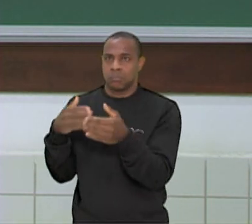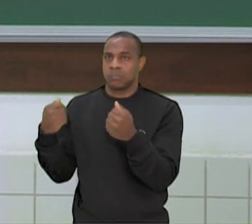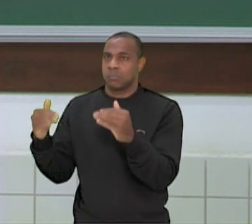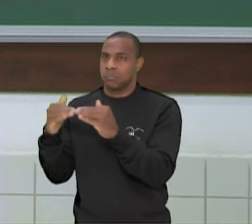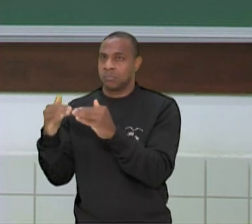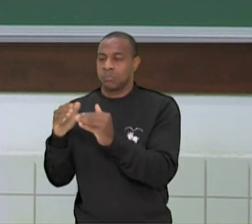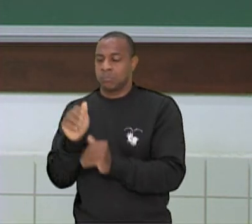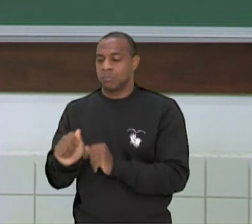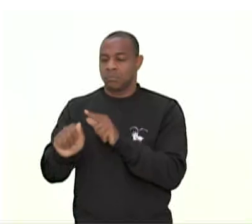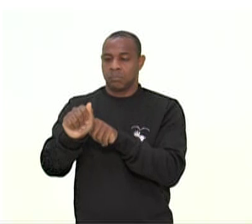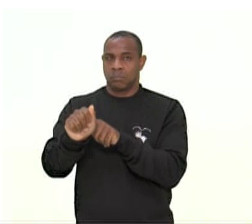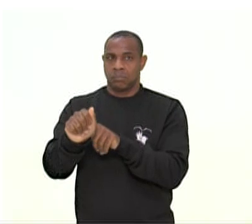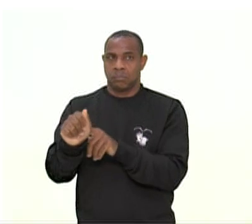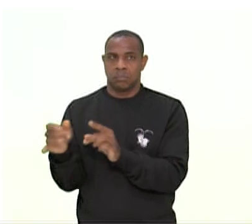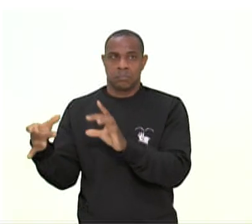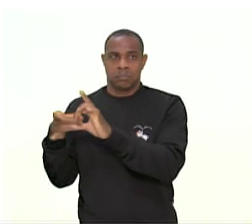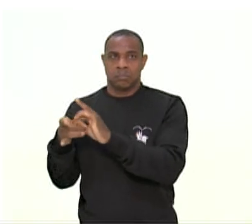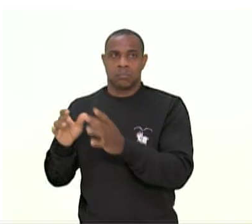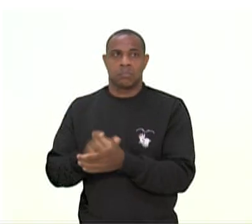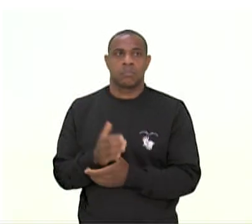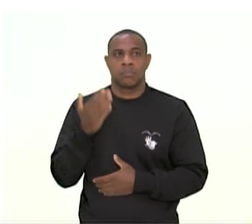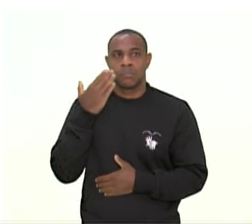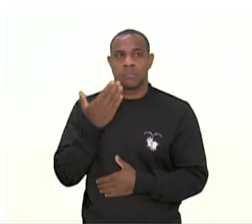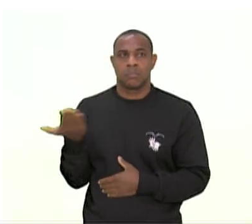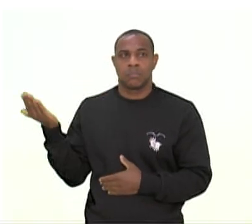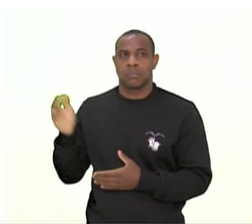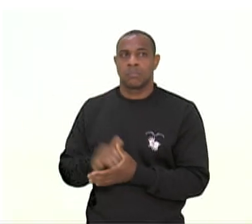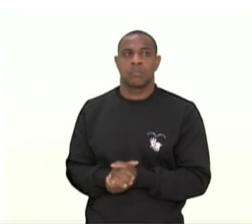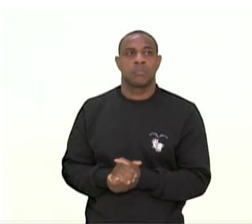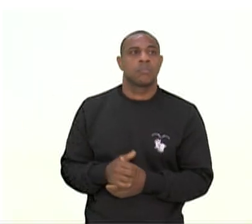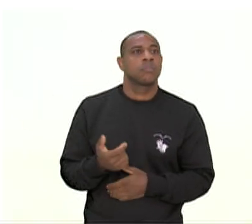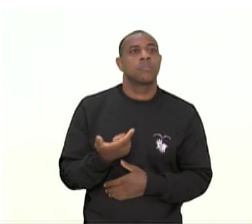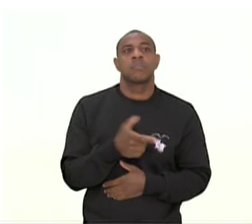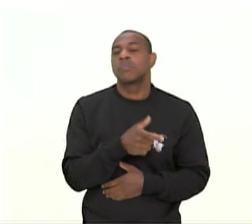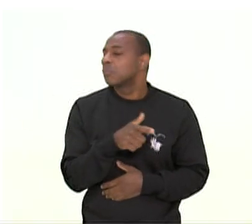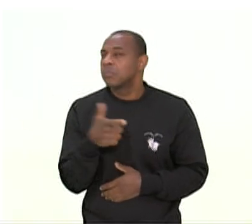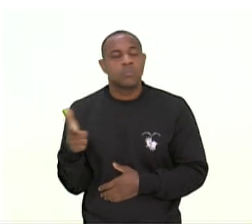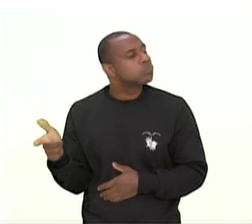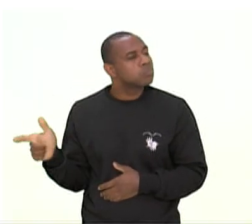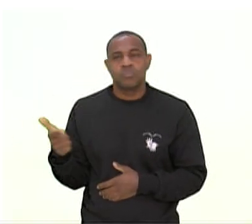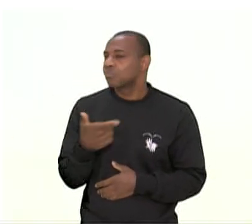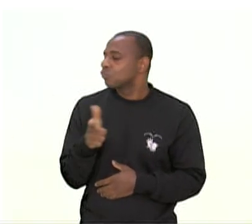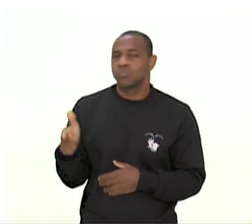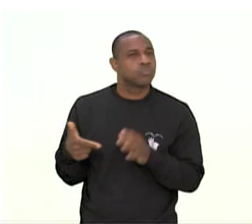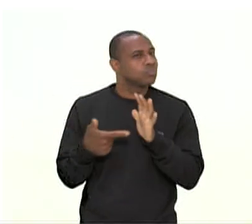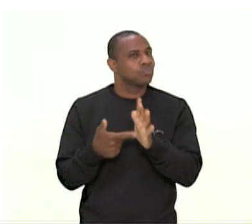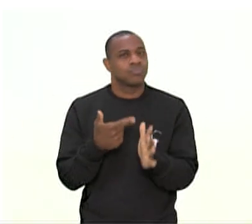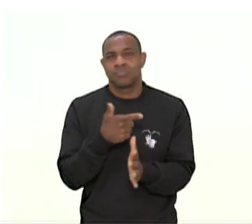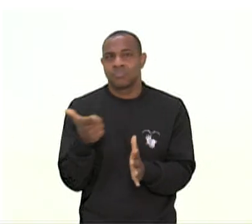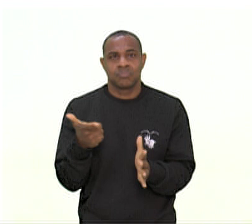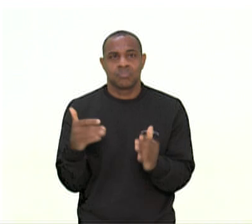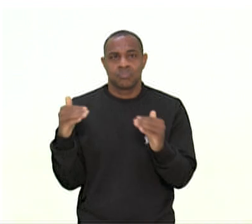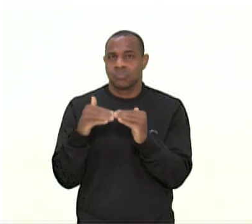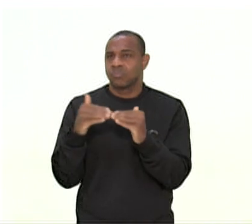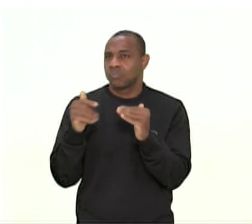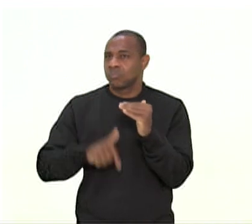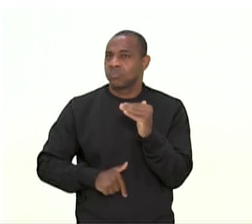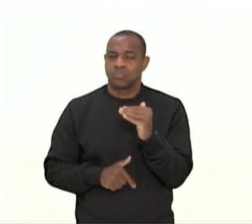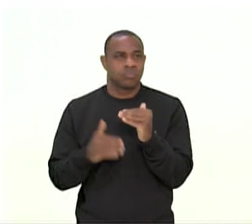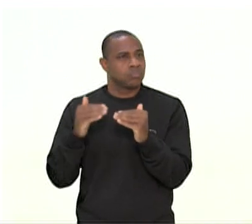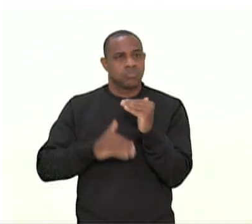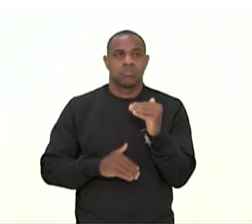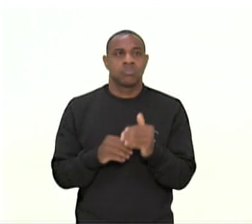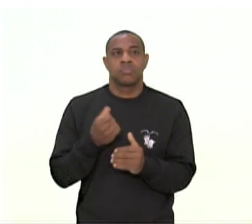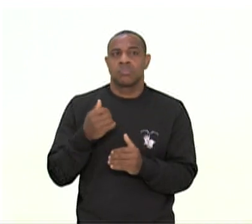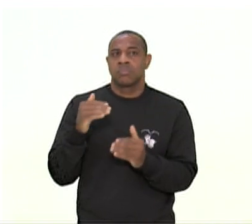E o segundo caso, ele não flexiona, essa expressão não flexiona em hipótese alguma quando ela